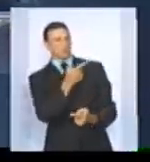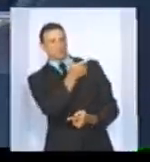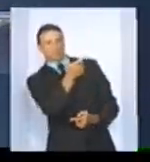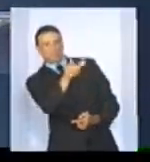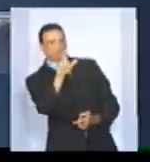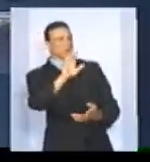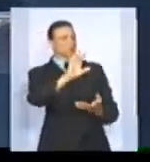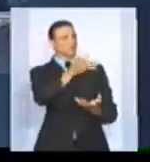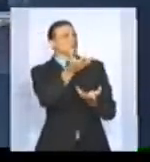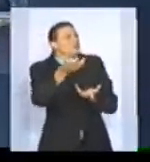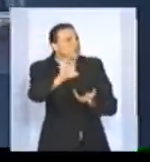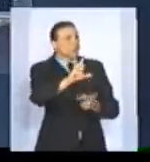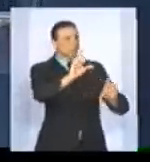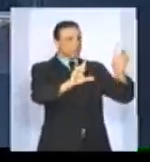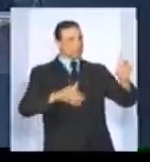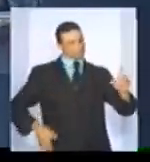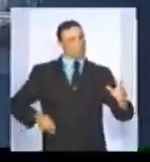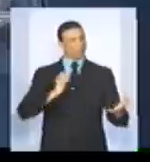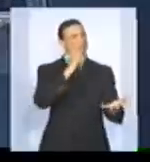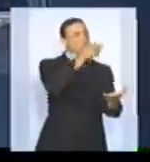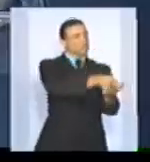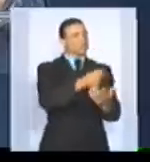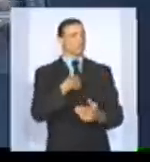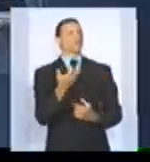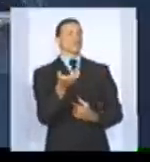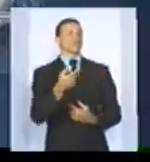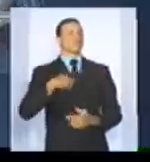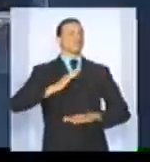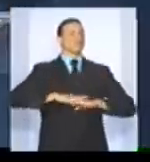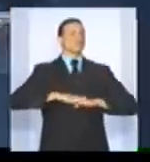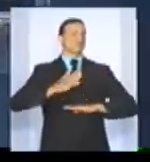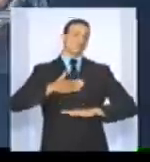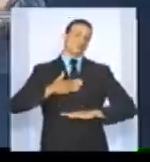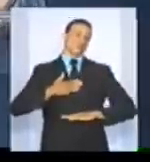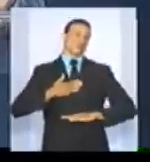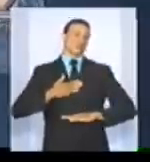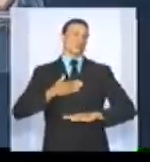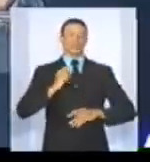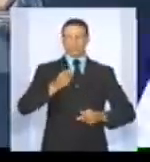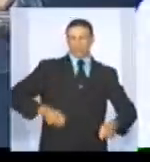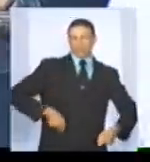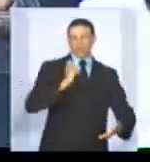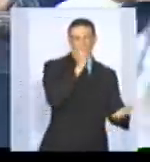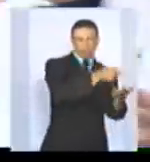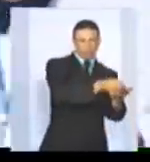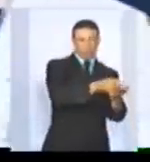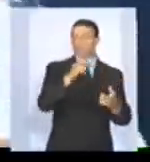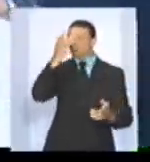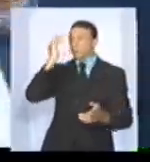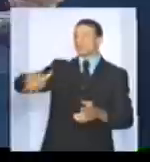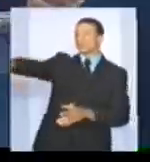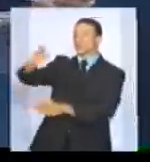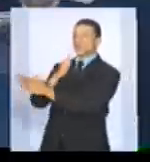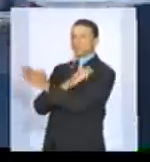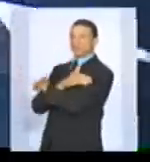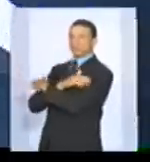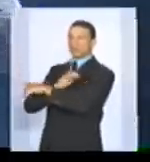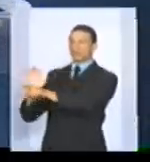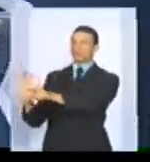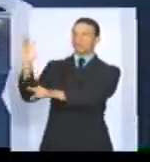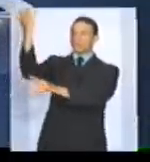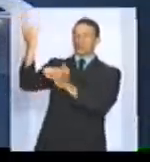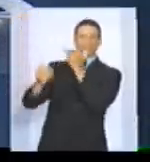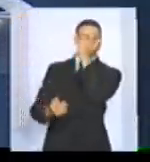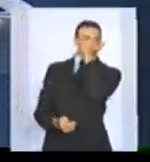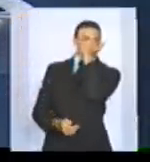tipo de programa e paga por ele. Essas exigências aumentam o custo e provocam ameaça de desemprego na medida que traz